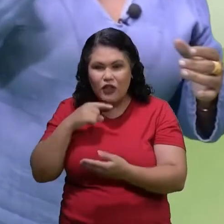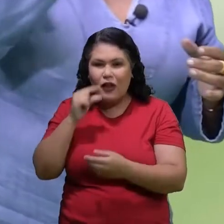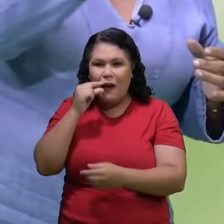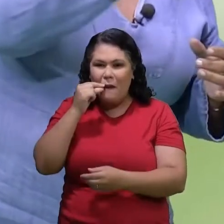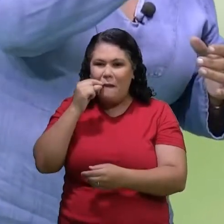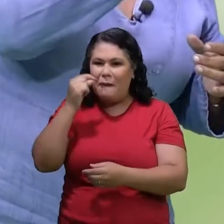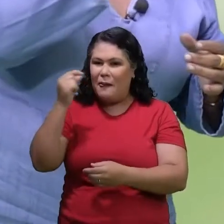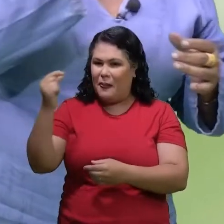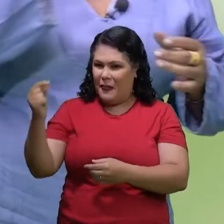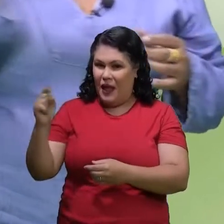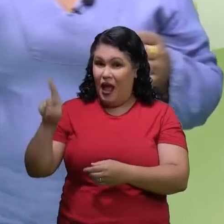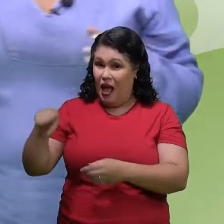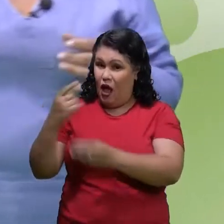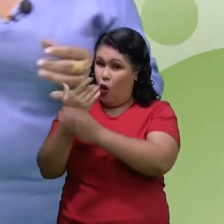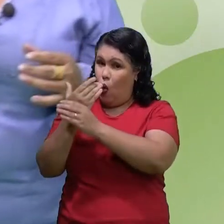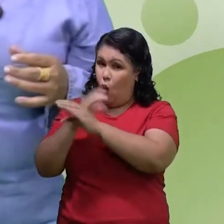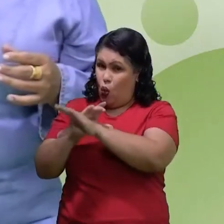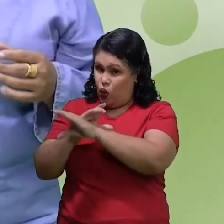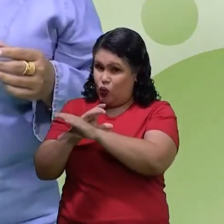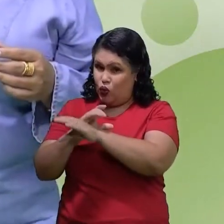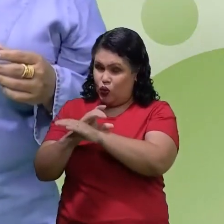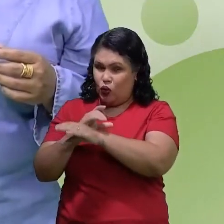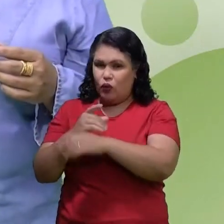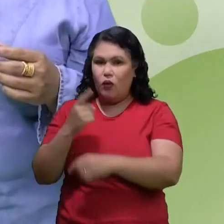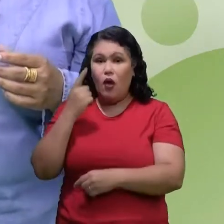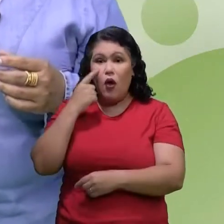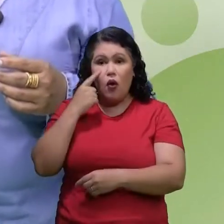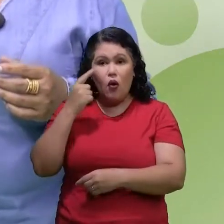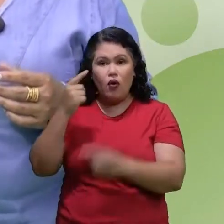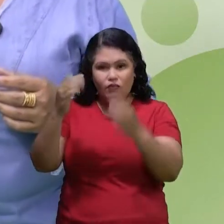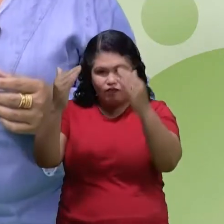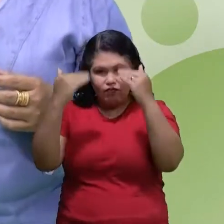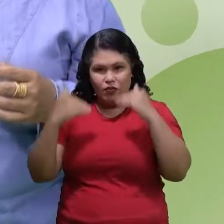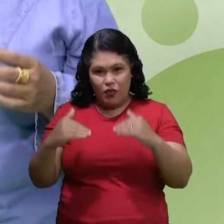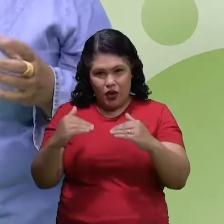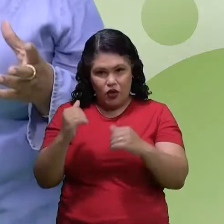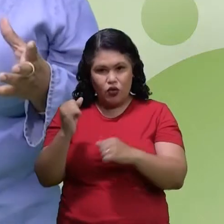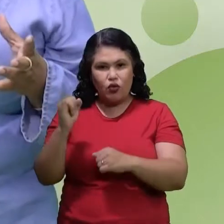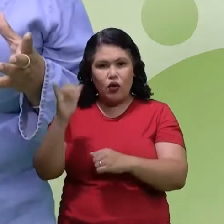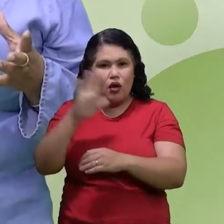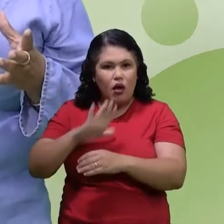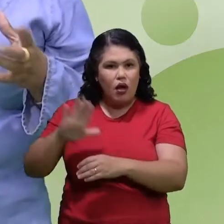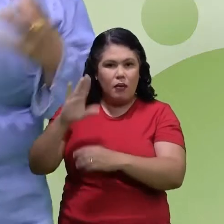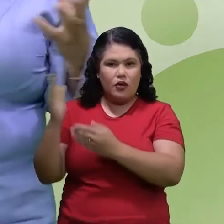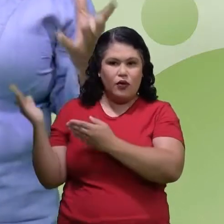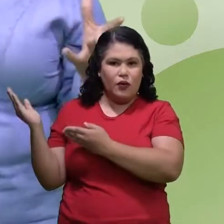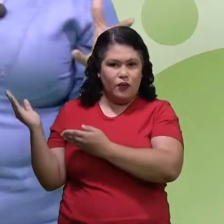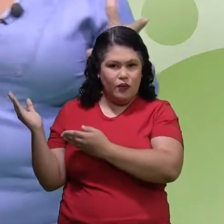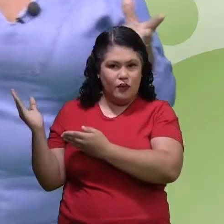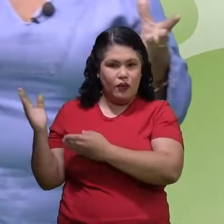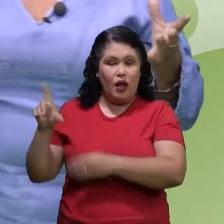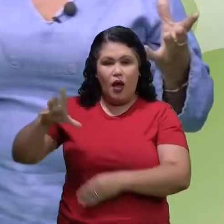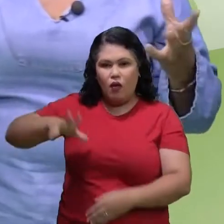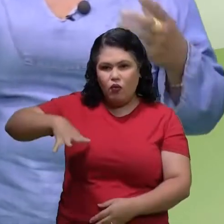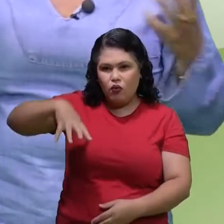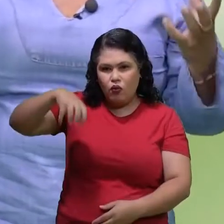de uma sequência. Embaixo de azul trouxe um animal invertebrado, né,